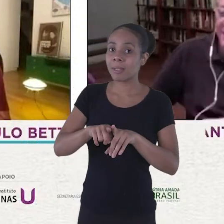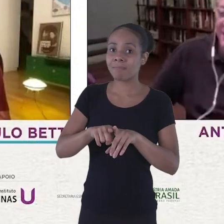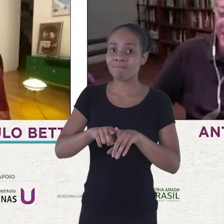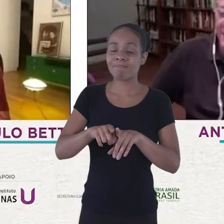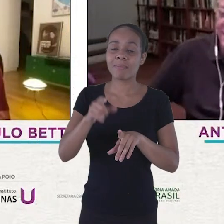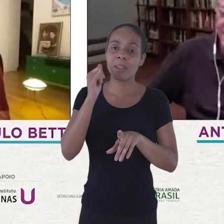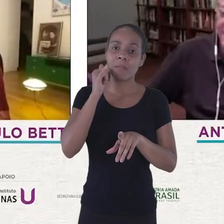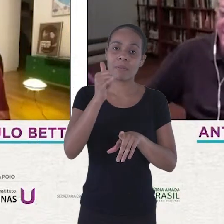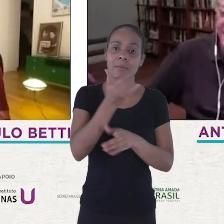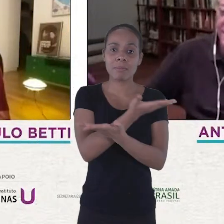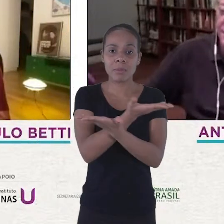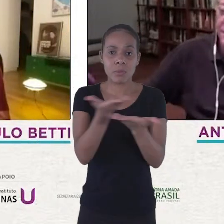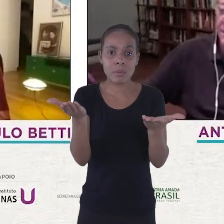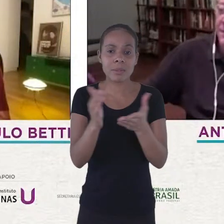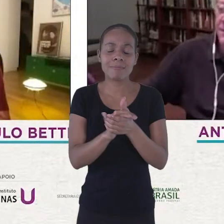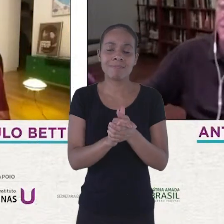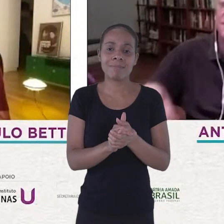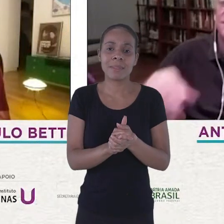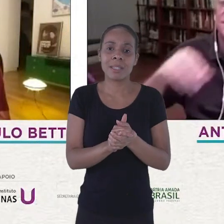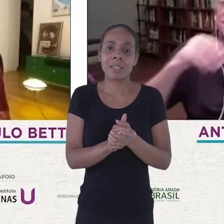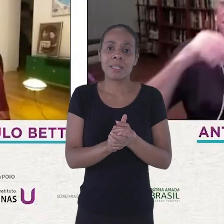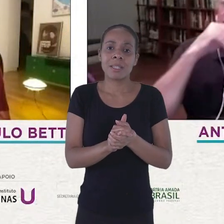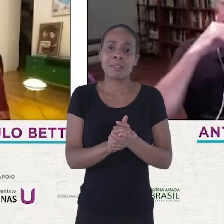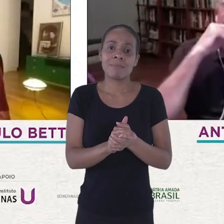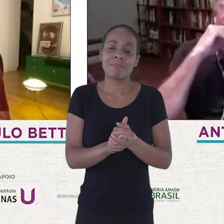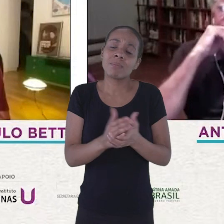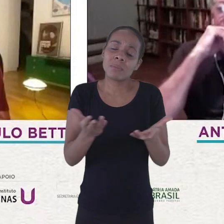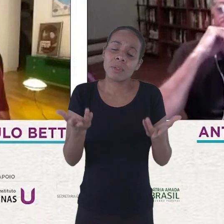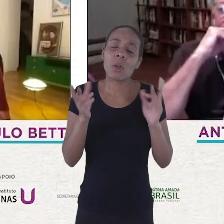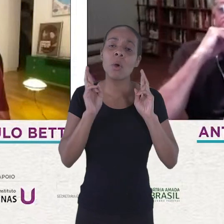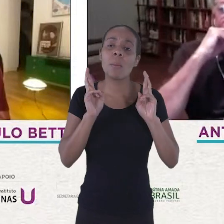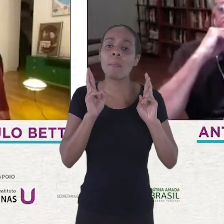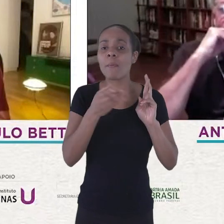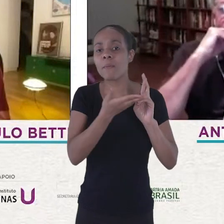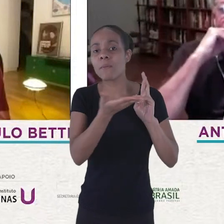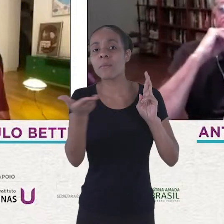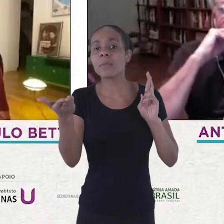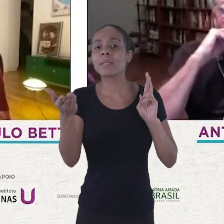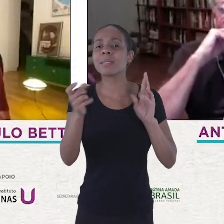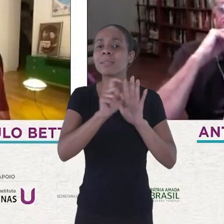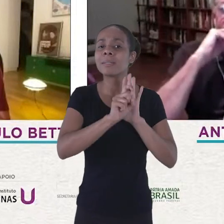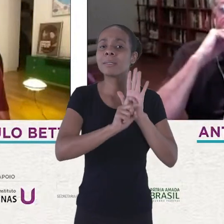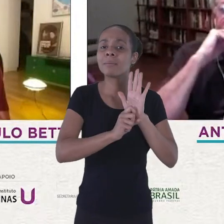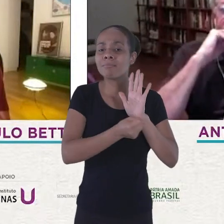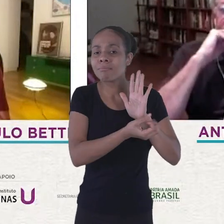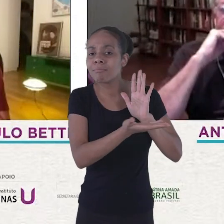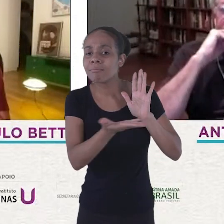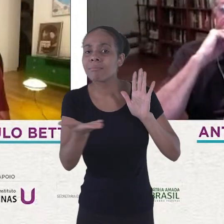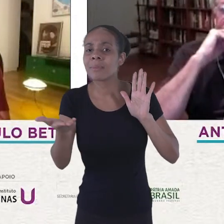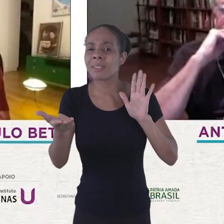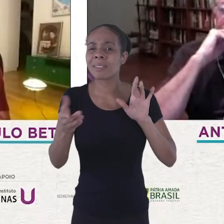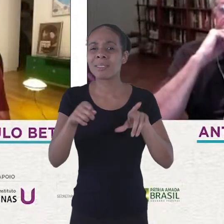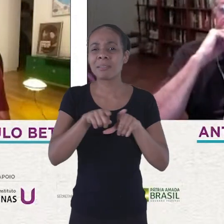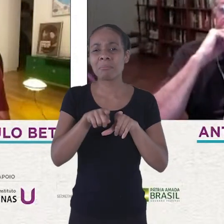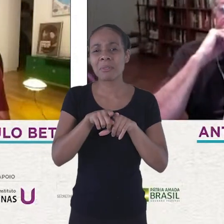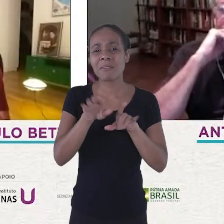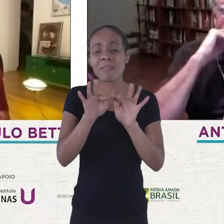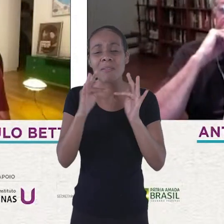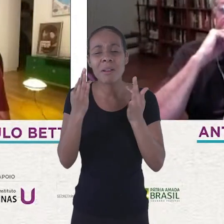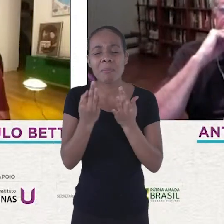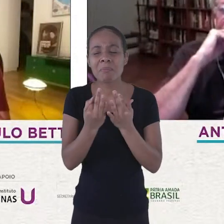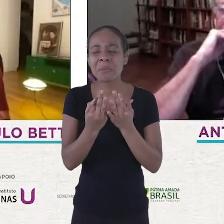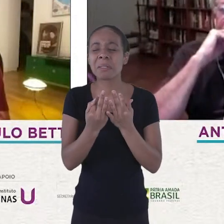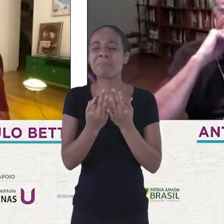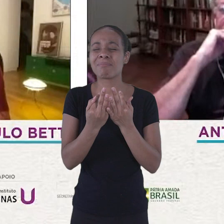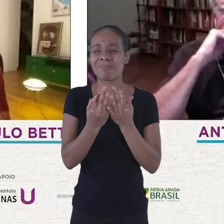palavras, as palavras de todos. Que recebam essas 300 mil famílias que perderam entes queridos, recebam